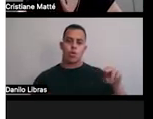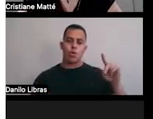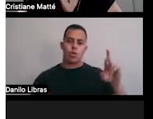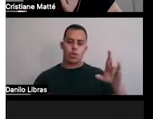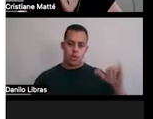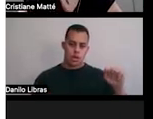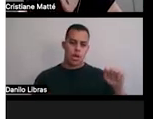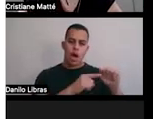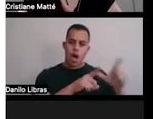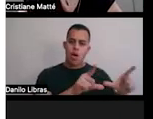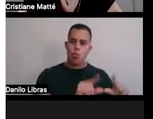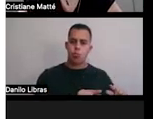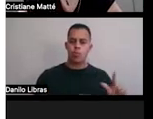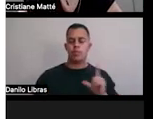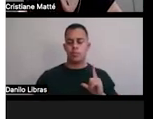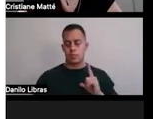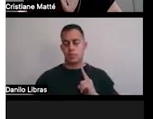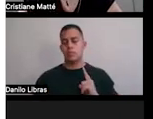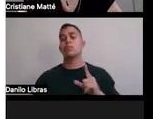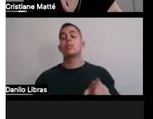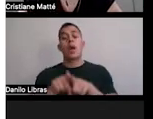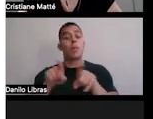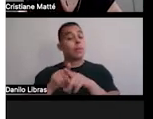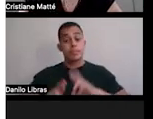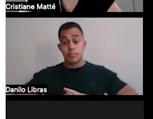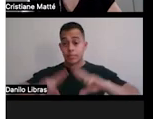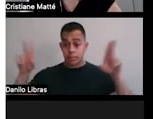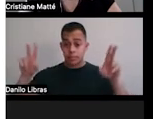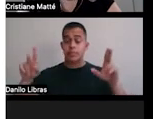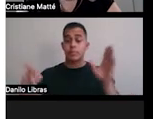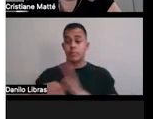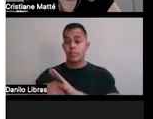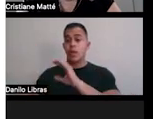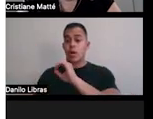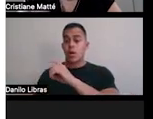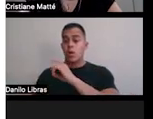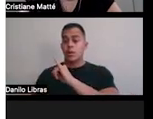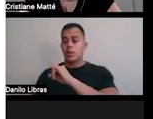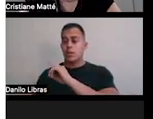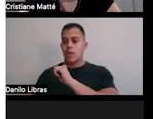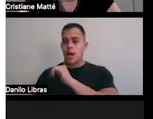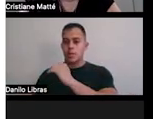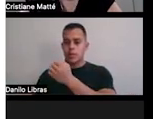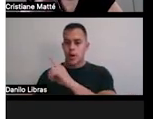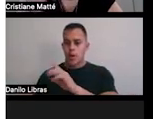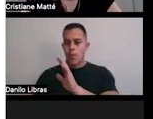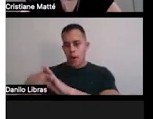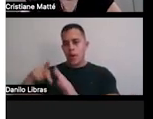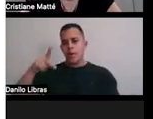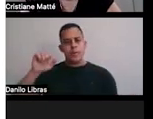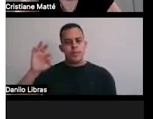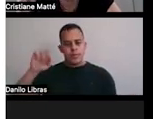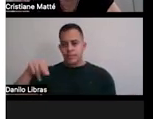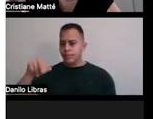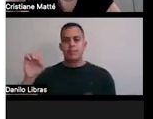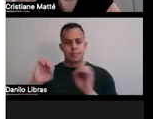diminuída. A gente não observou nenhum tipo de alteração de oxidação de proteínas, e isso é muito bom, porque quando a gente tem